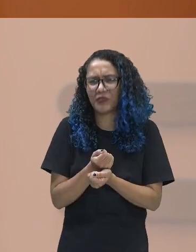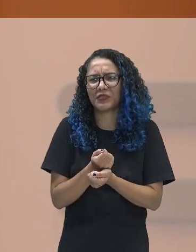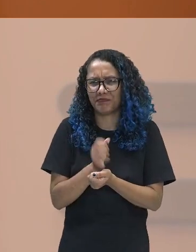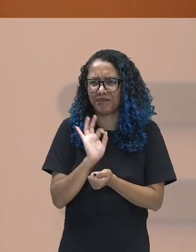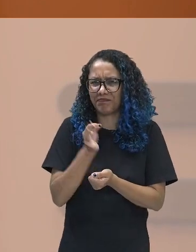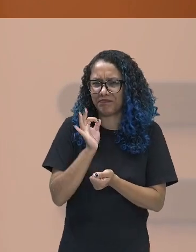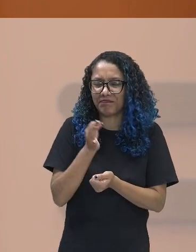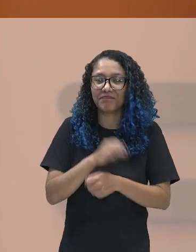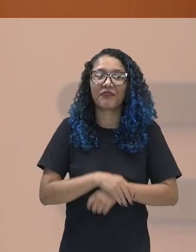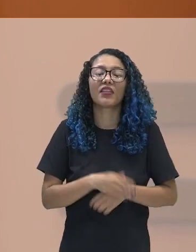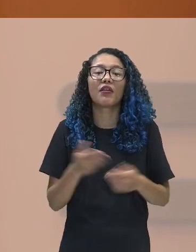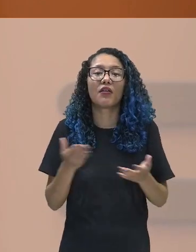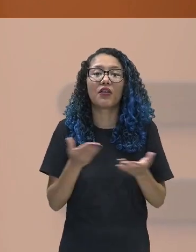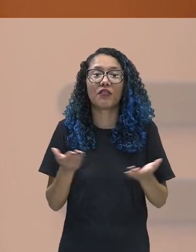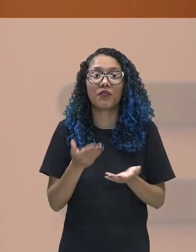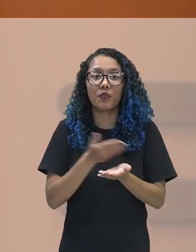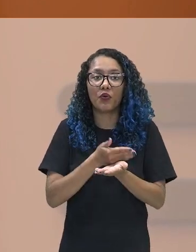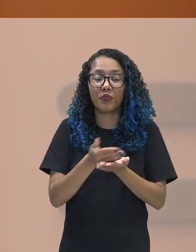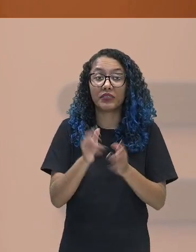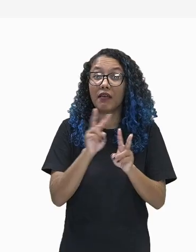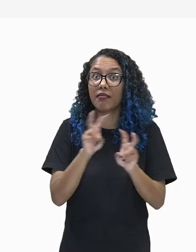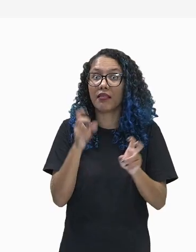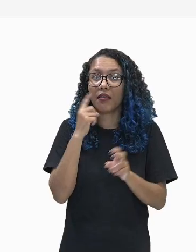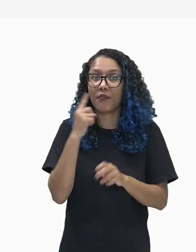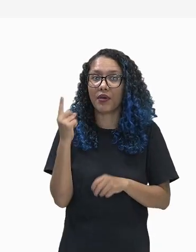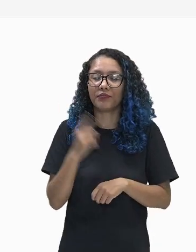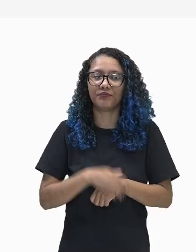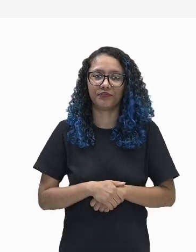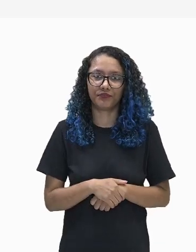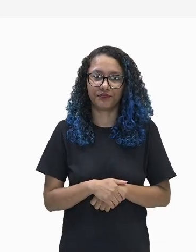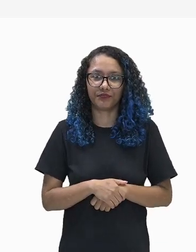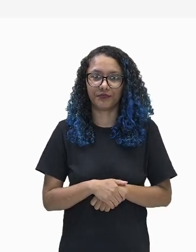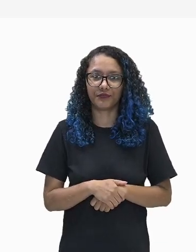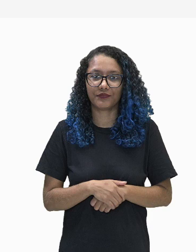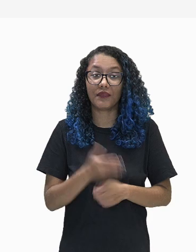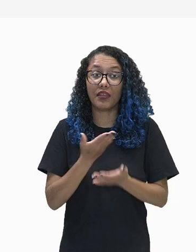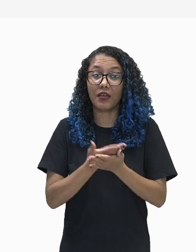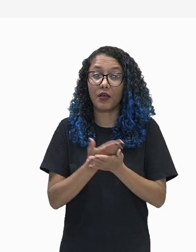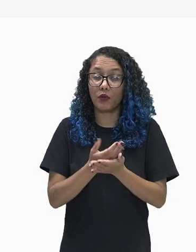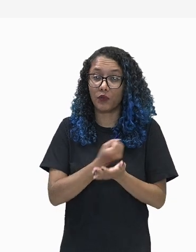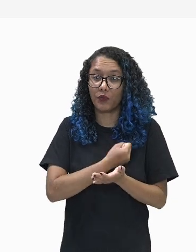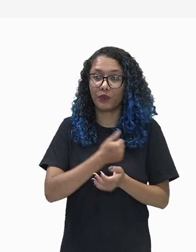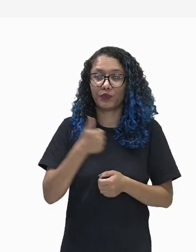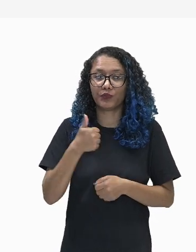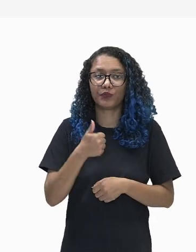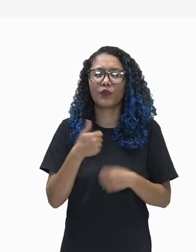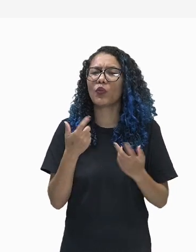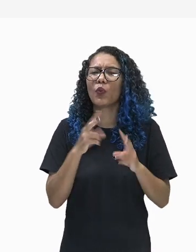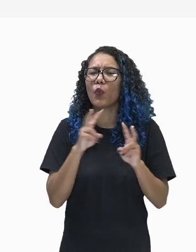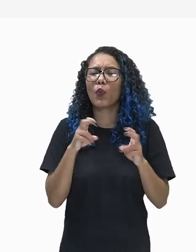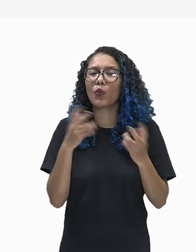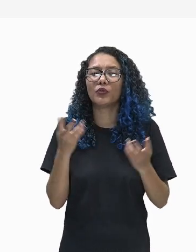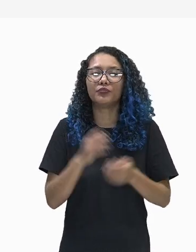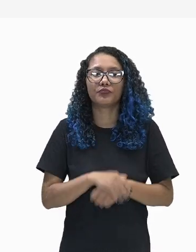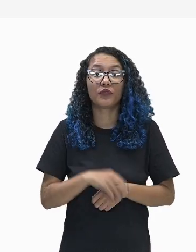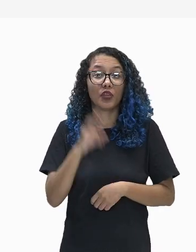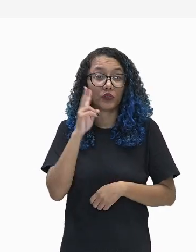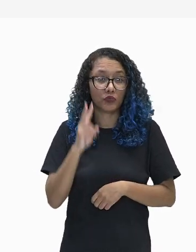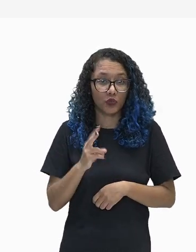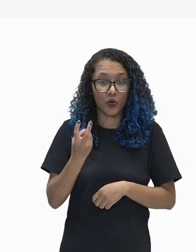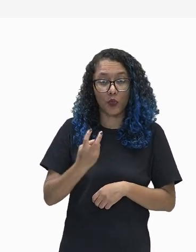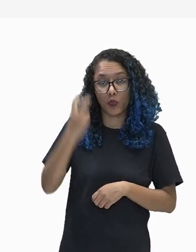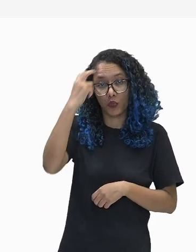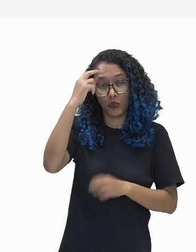História. Então vamos lá ver o tema de nossa aula. Vamos lá, galera! Aula de número 1, objeto de conhecimento, história,